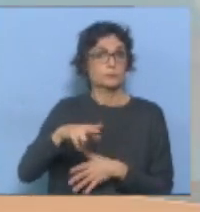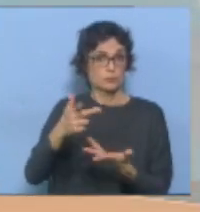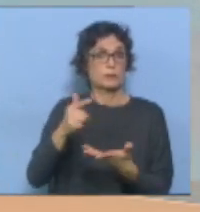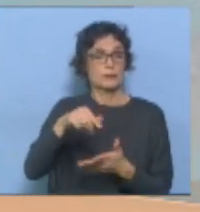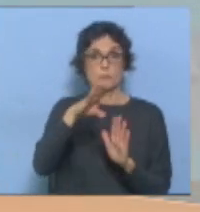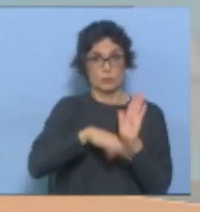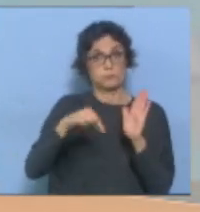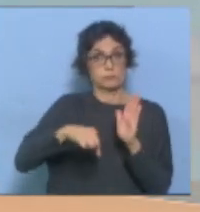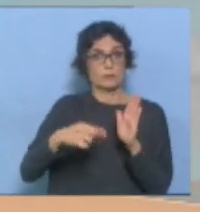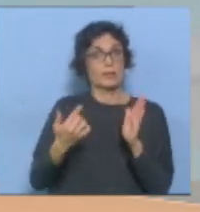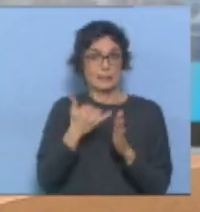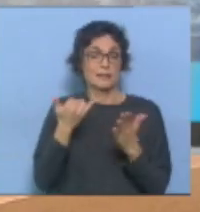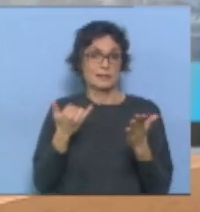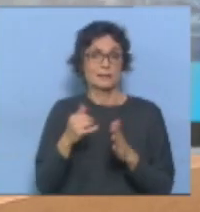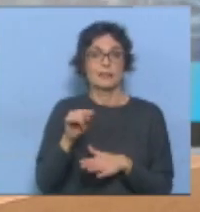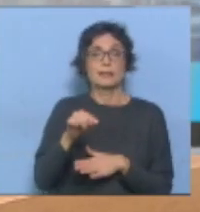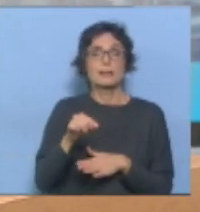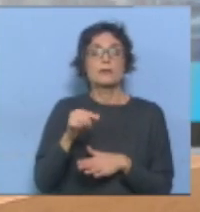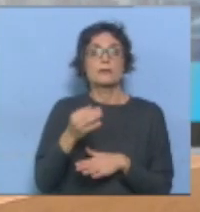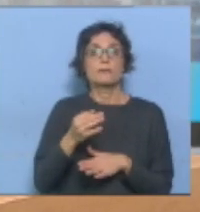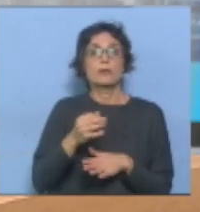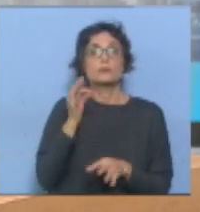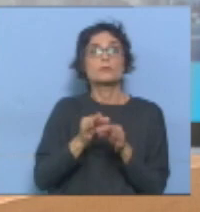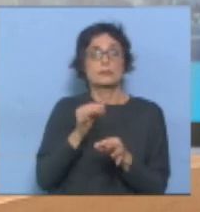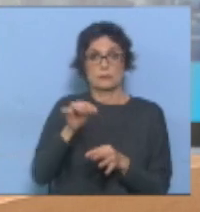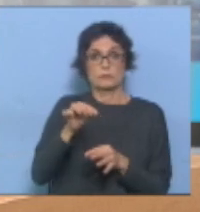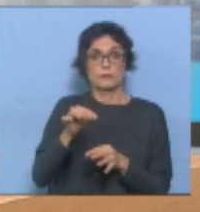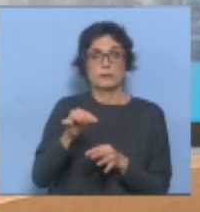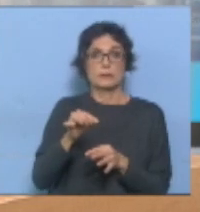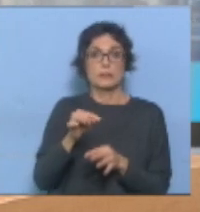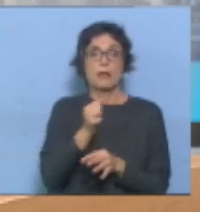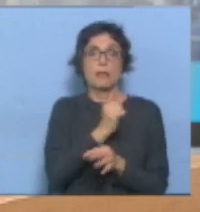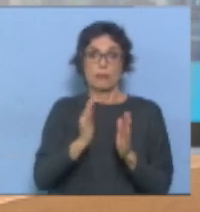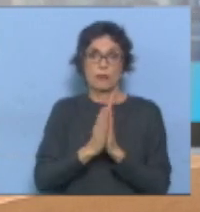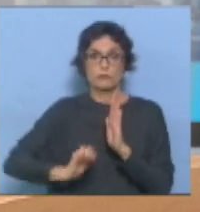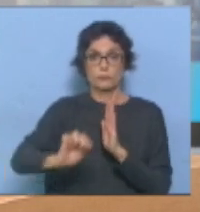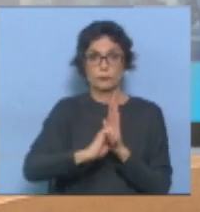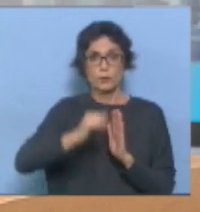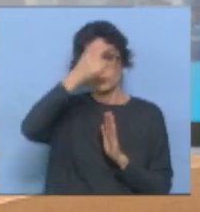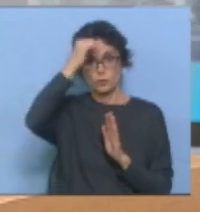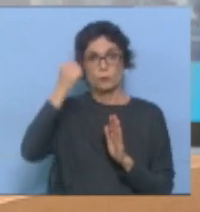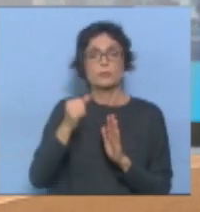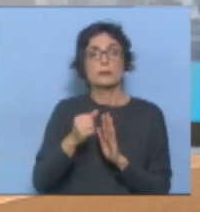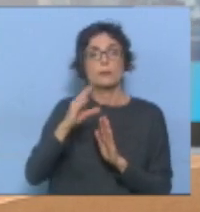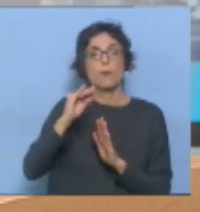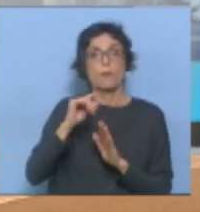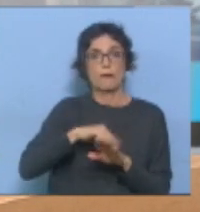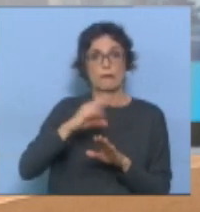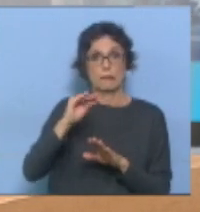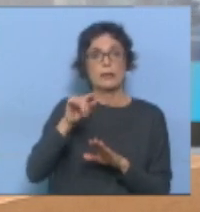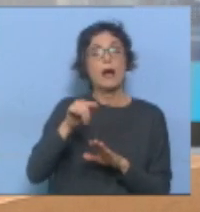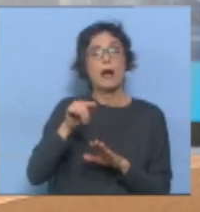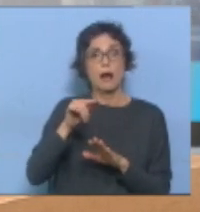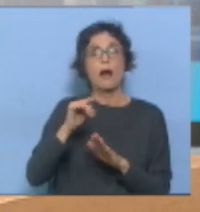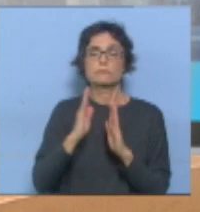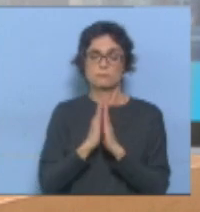Sim, e com alegria desde setembro, também podemos dizer que na nossa diocese já temos ao domingo às 10 uma missa com